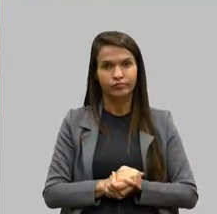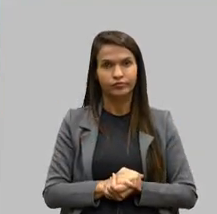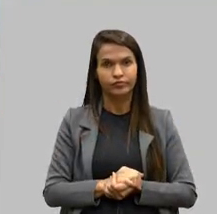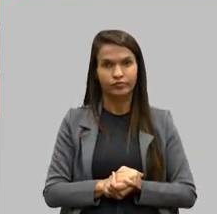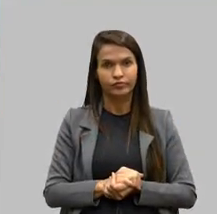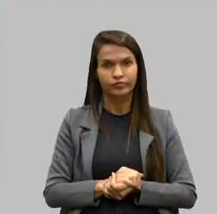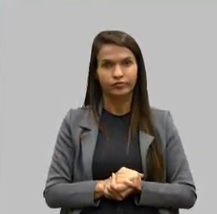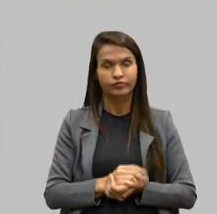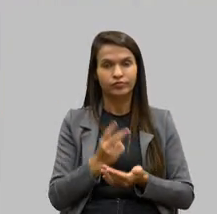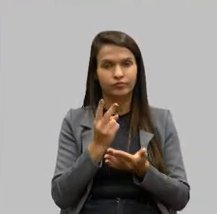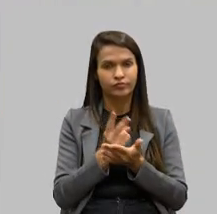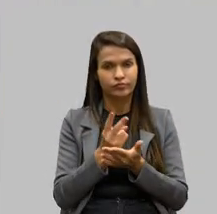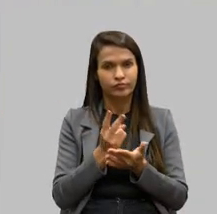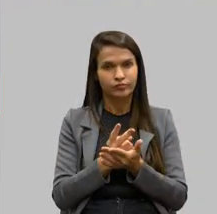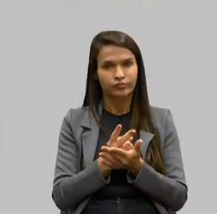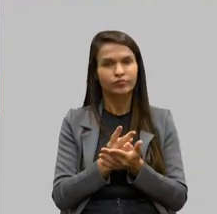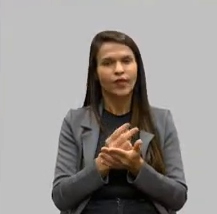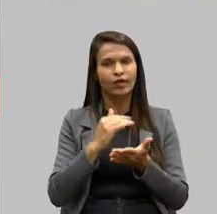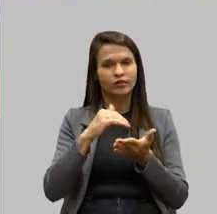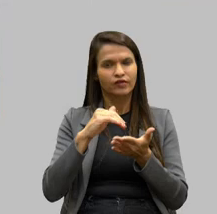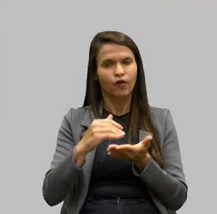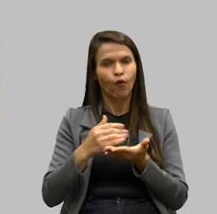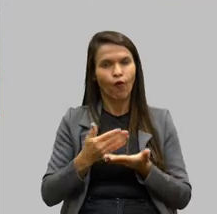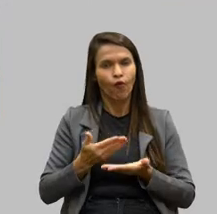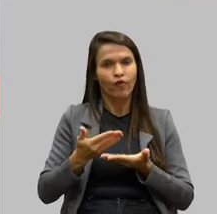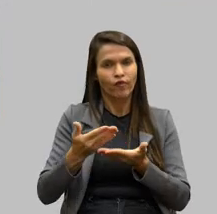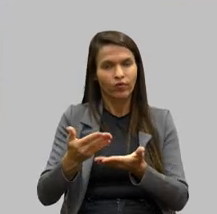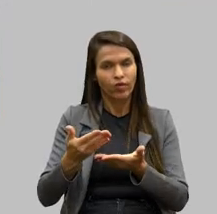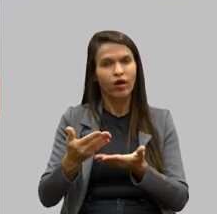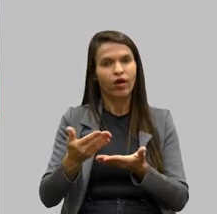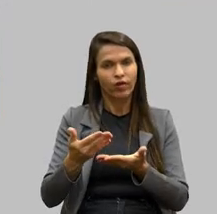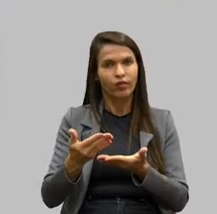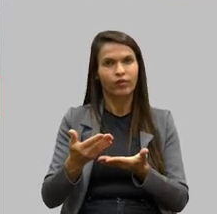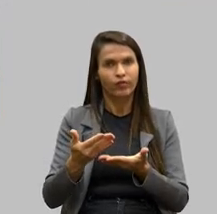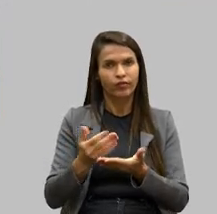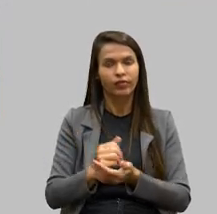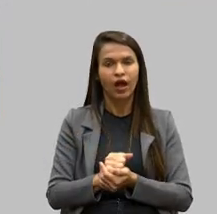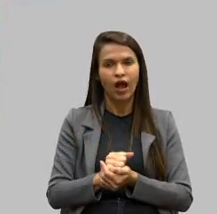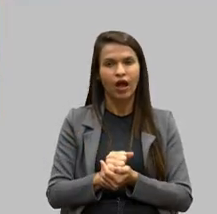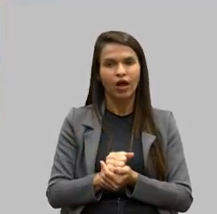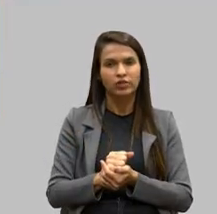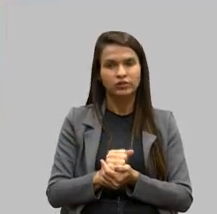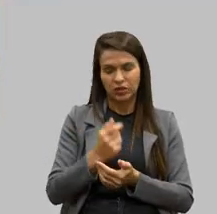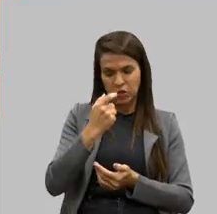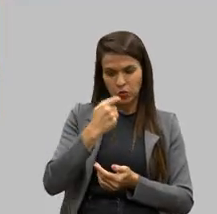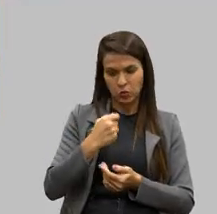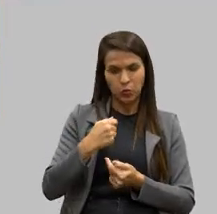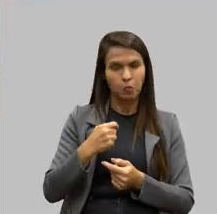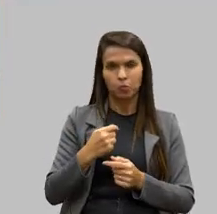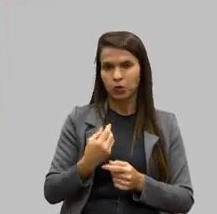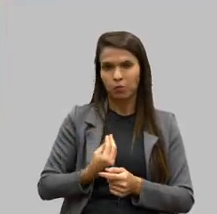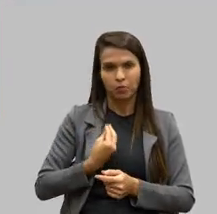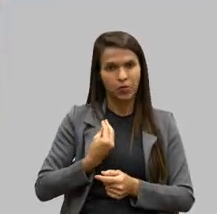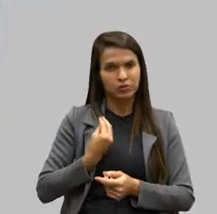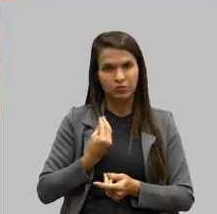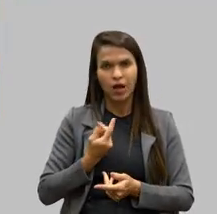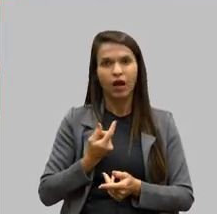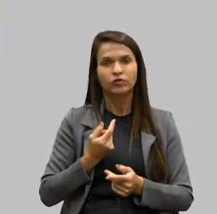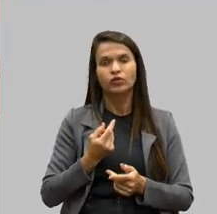Todas as vezes que a secretaria for convidada, na impossibilidade do secretário comparecer, nós enviaremos um representante,